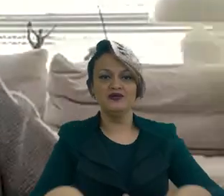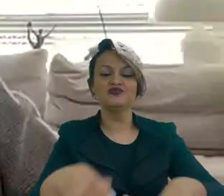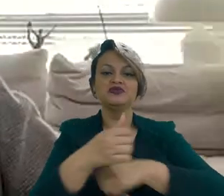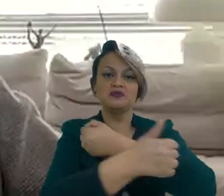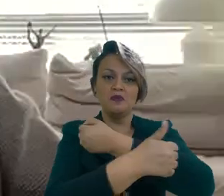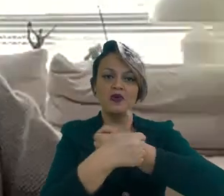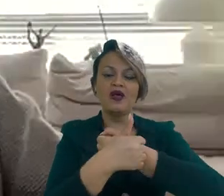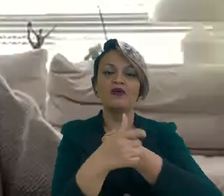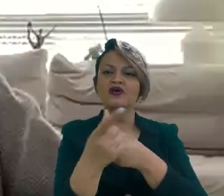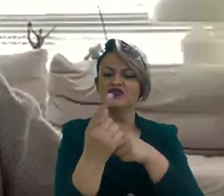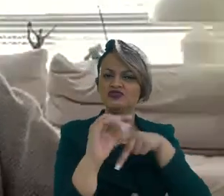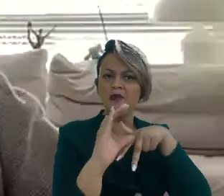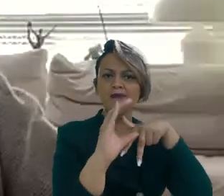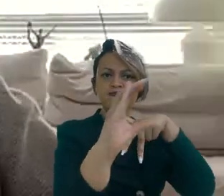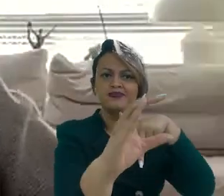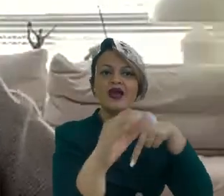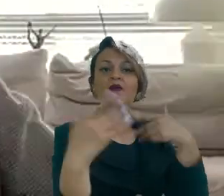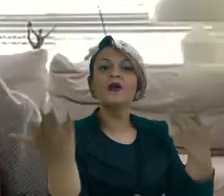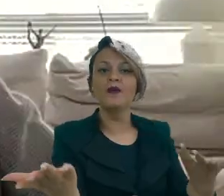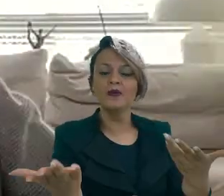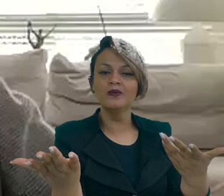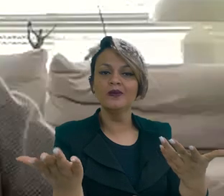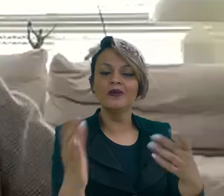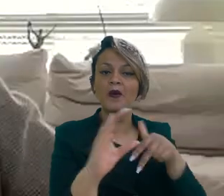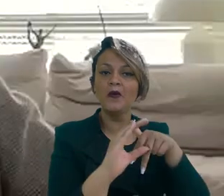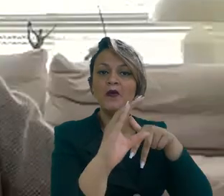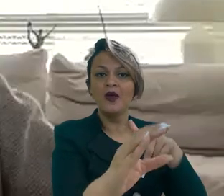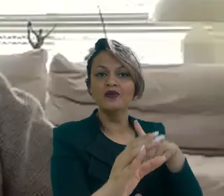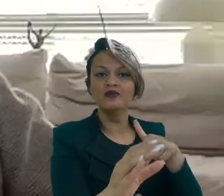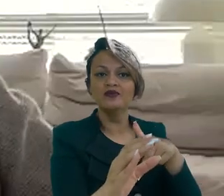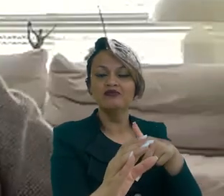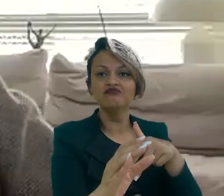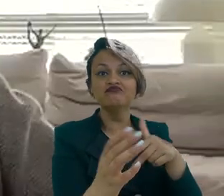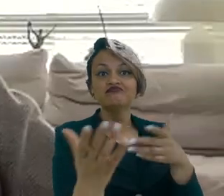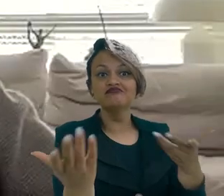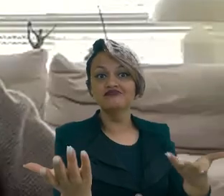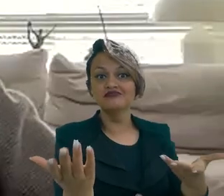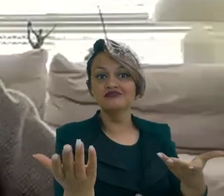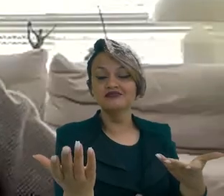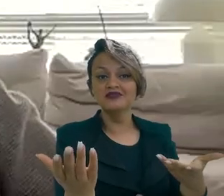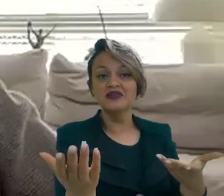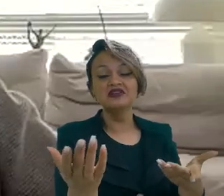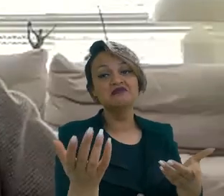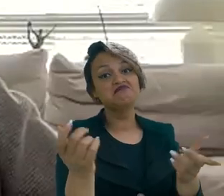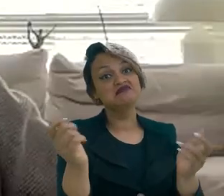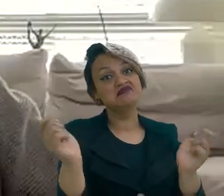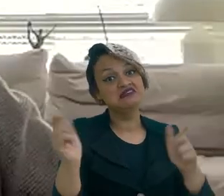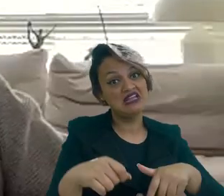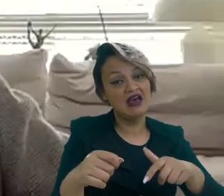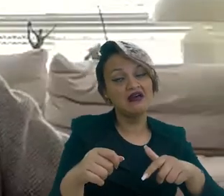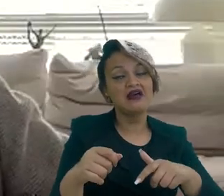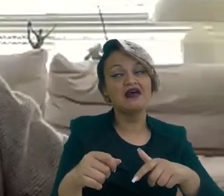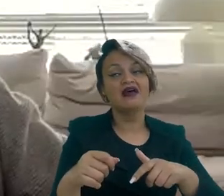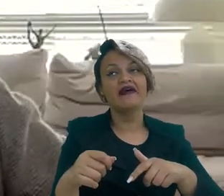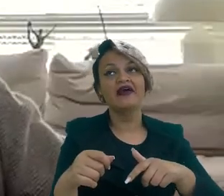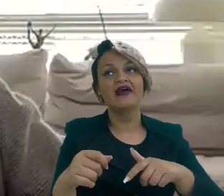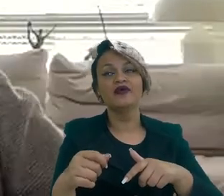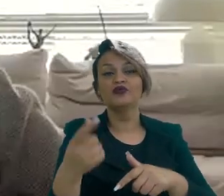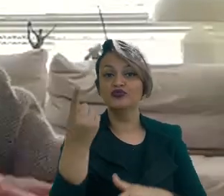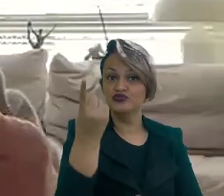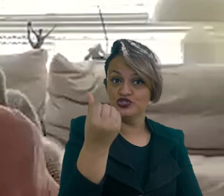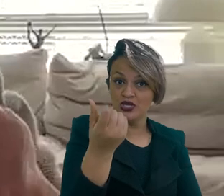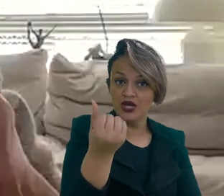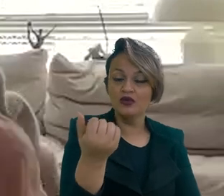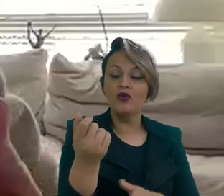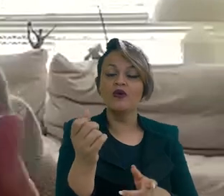dano moral e qual é a indenização pelo dano moral indenização argentária que pode ser